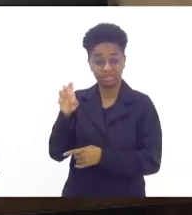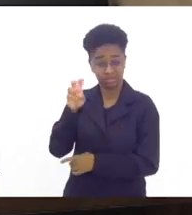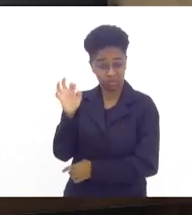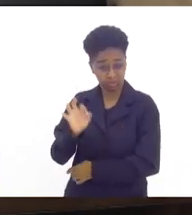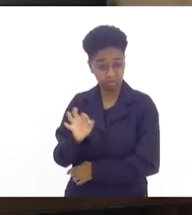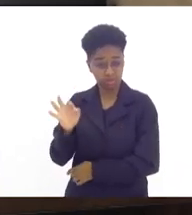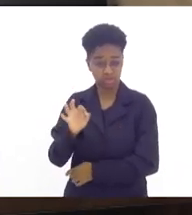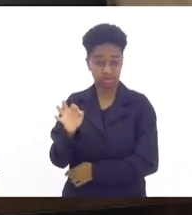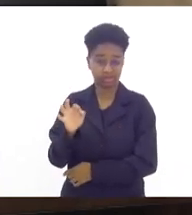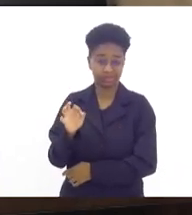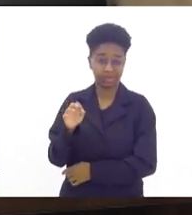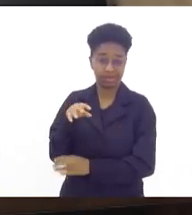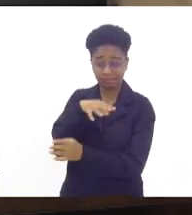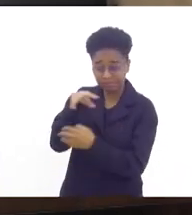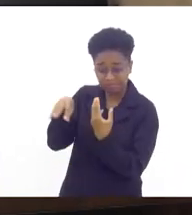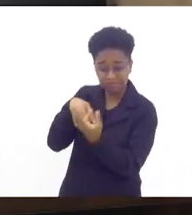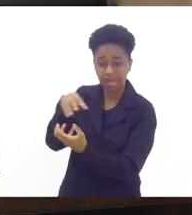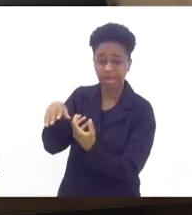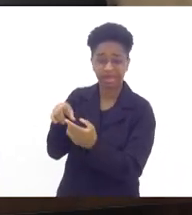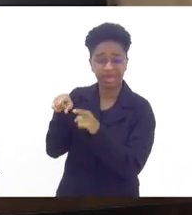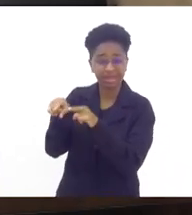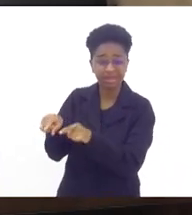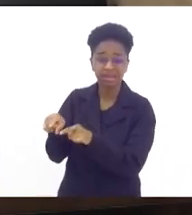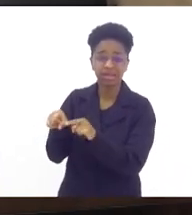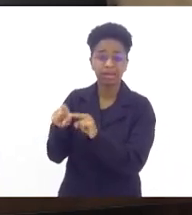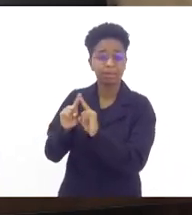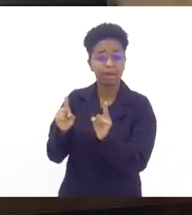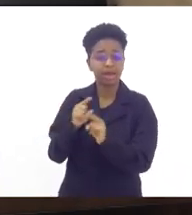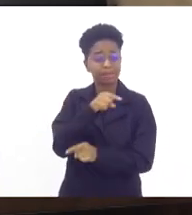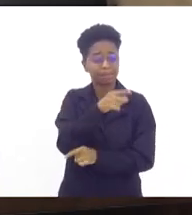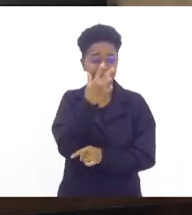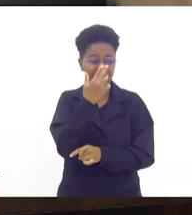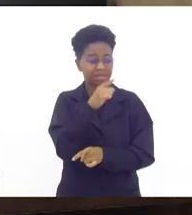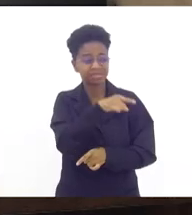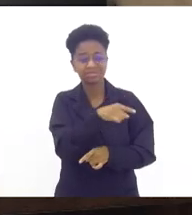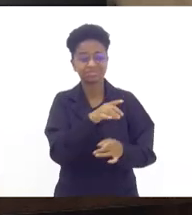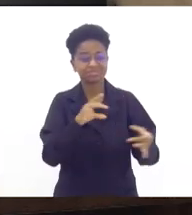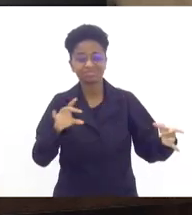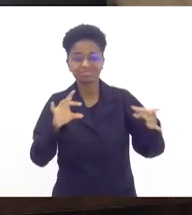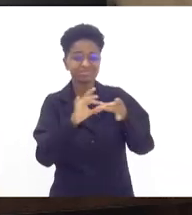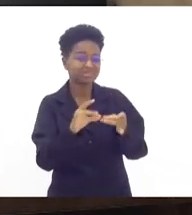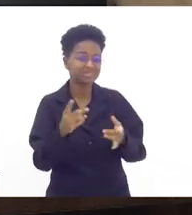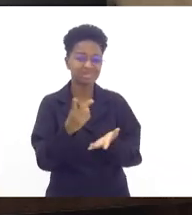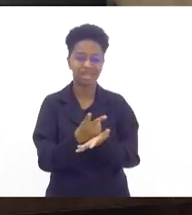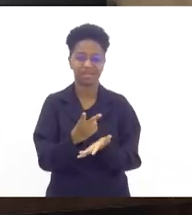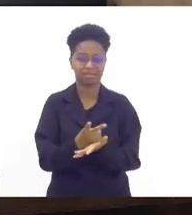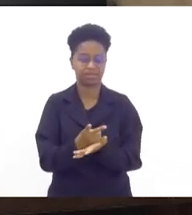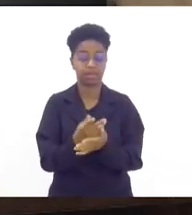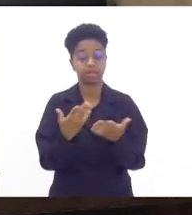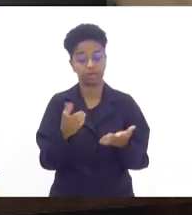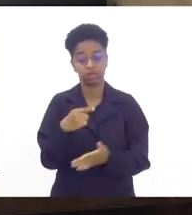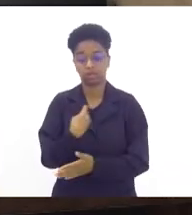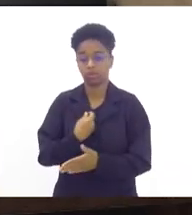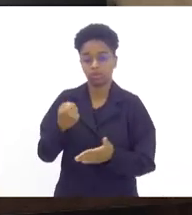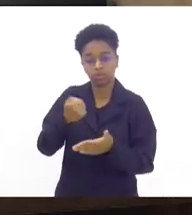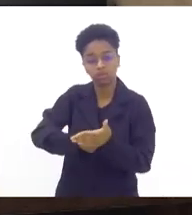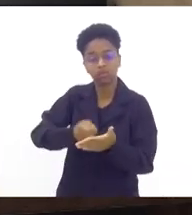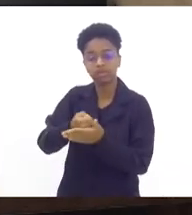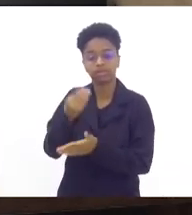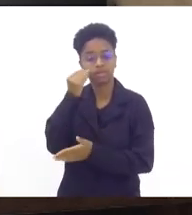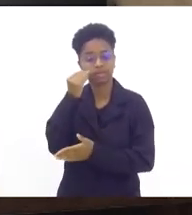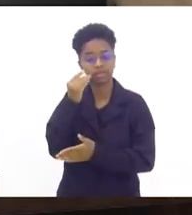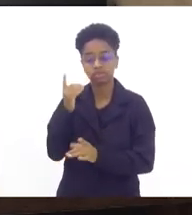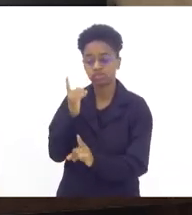criminalizados Mesmo ele sendo criminalizada as torcidas pagam junto com essas pessoas Então é mais uma luta nossa da identificação